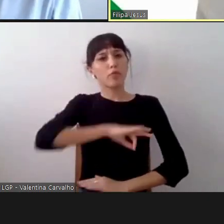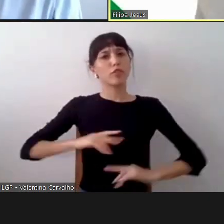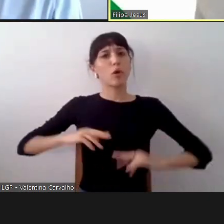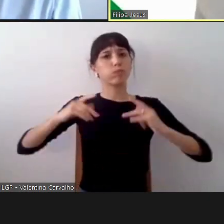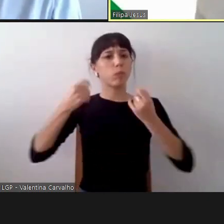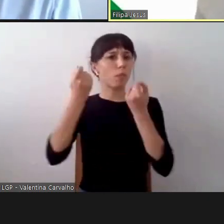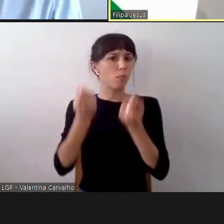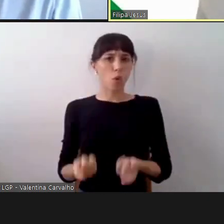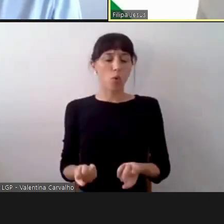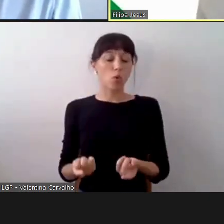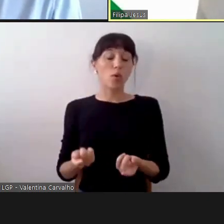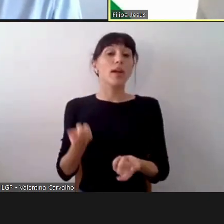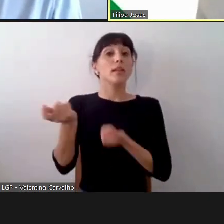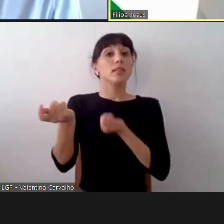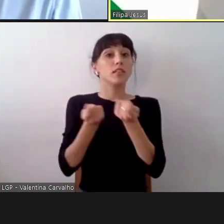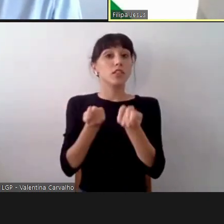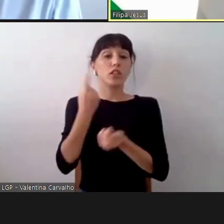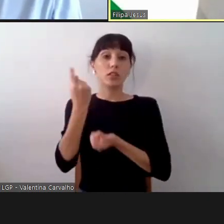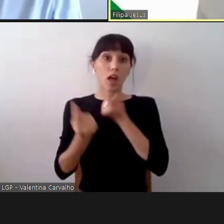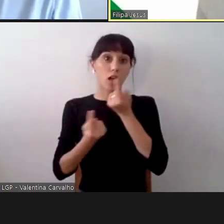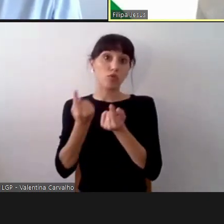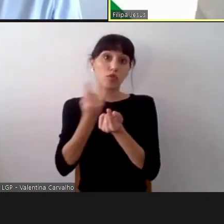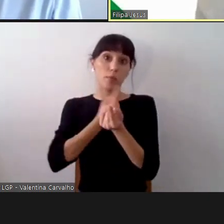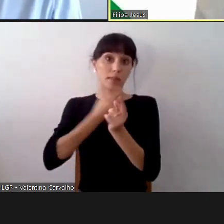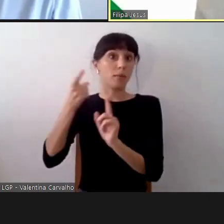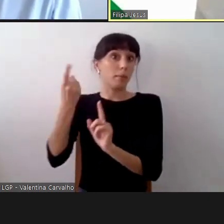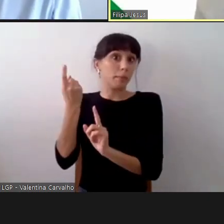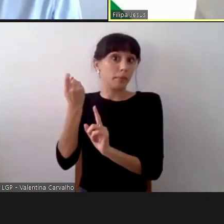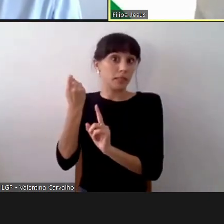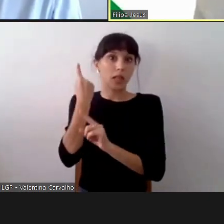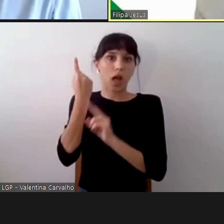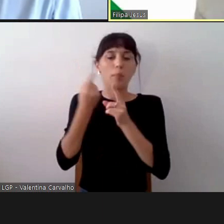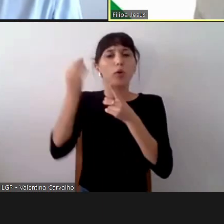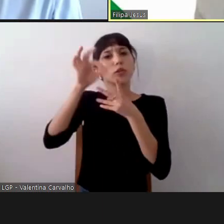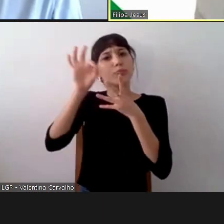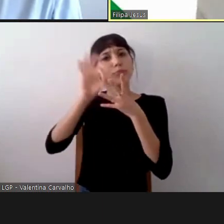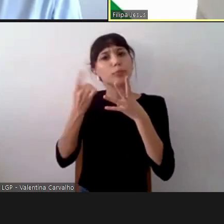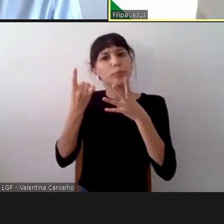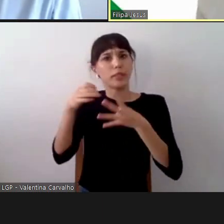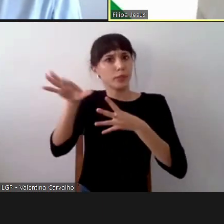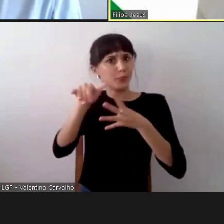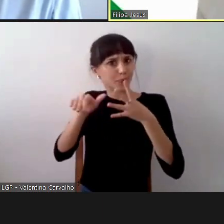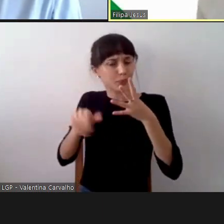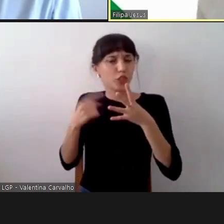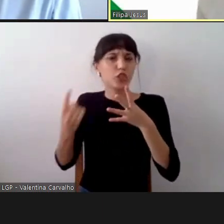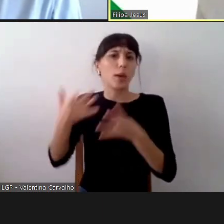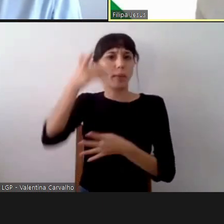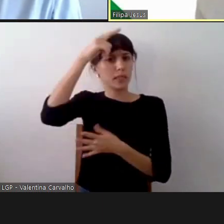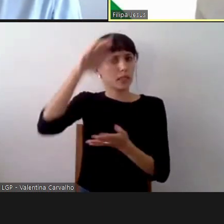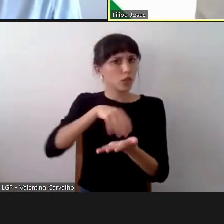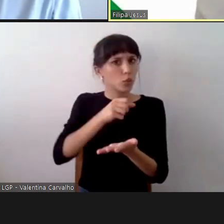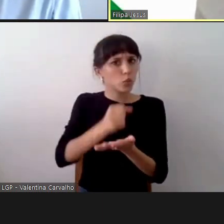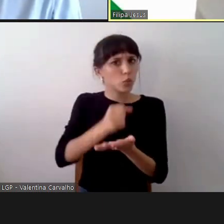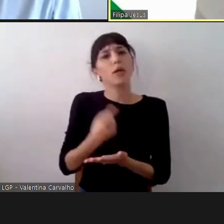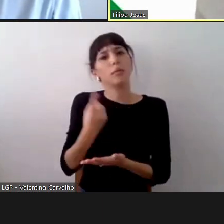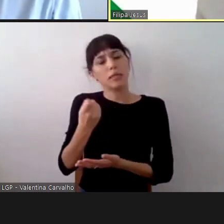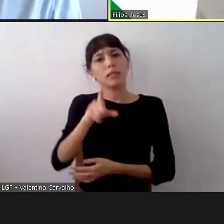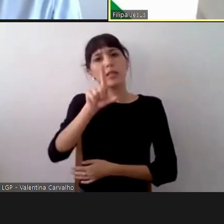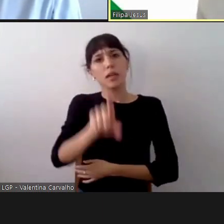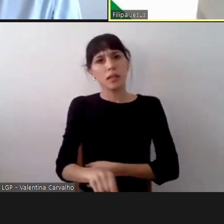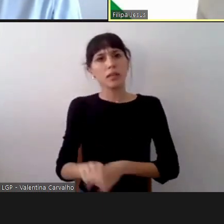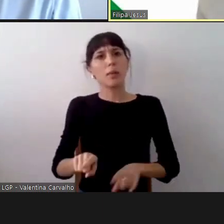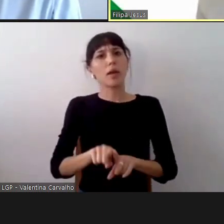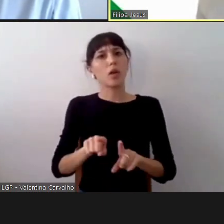administração pública, há alguns requisitos que são necessários e, portanto, é preciso ter licenciatura e um vínculo de emprego público, e não